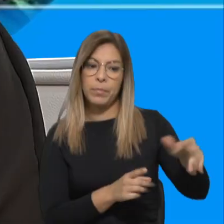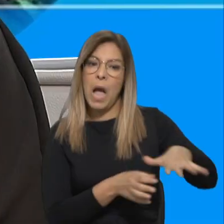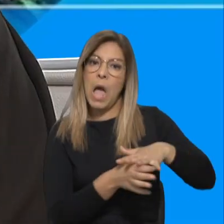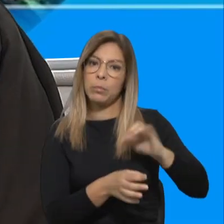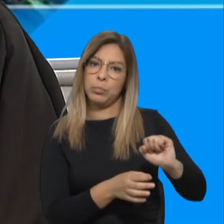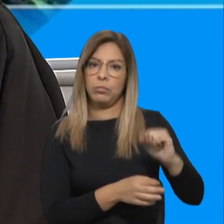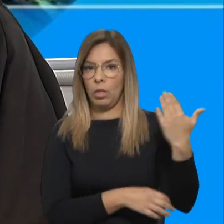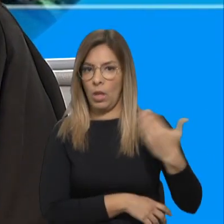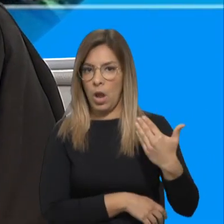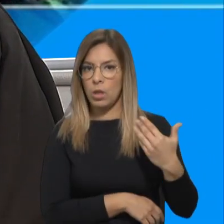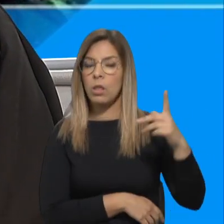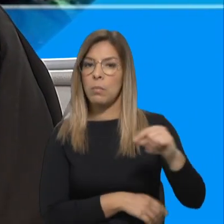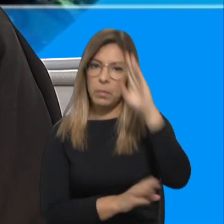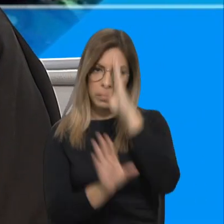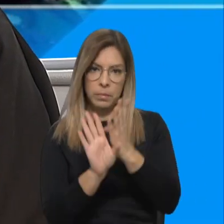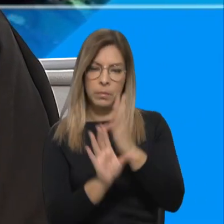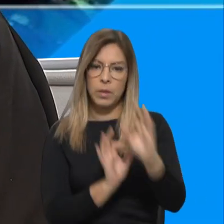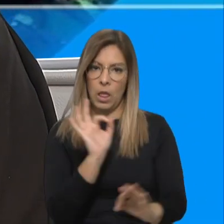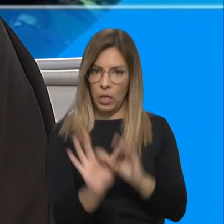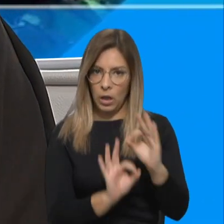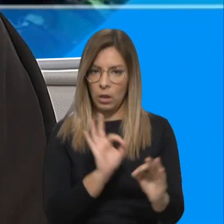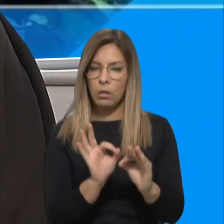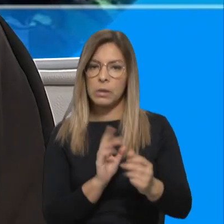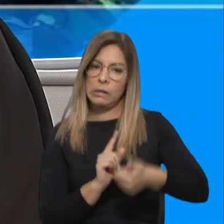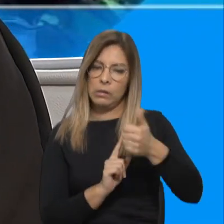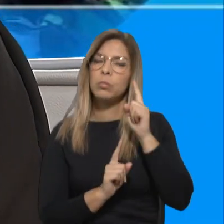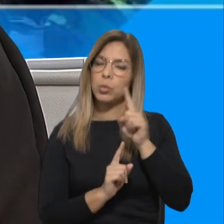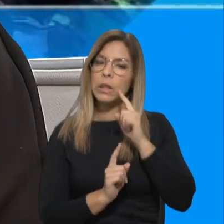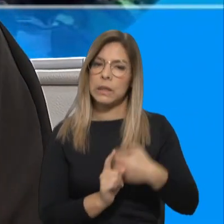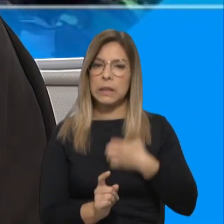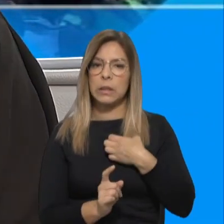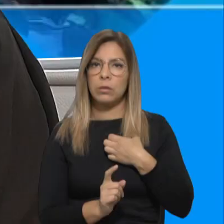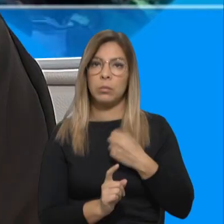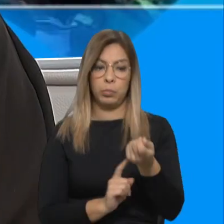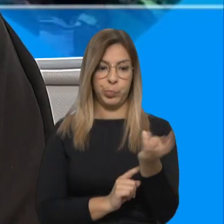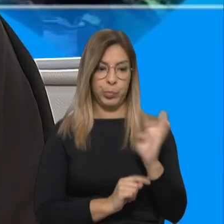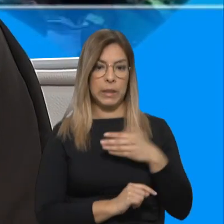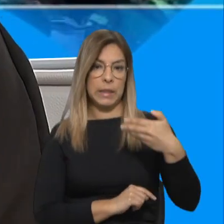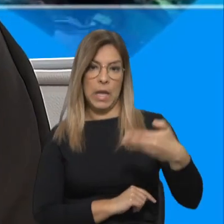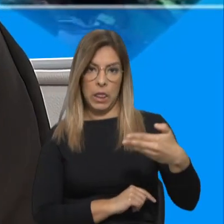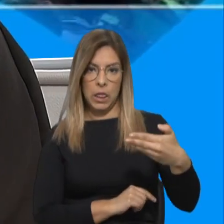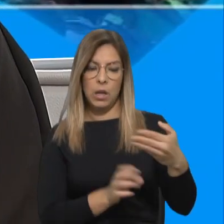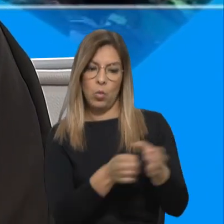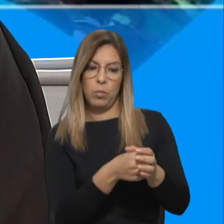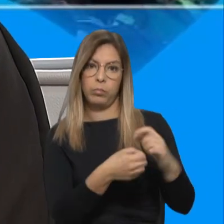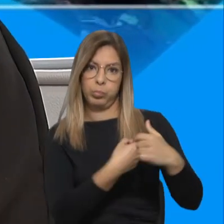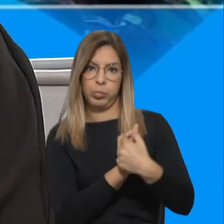mas também da área da psiquiatria, que achamos que é importante. Dessas 7 pessoas, vai ser um segundo grupo constituído por 7 pessoas, que já não vai